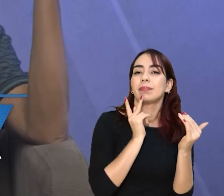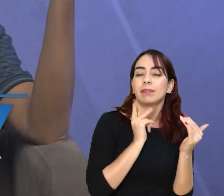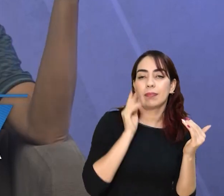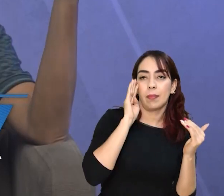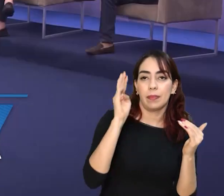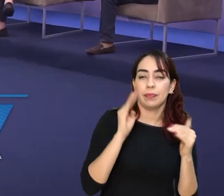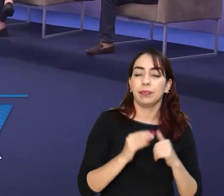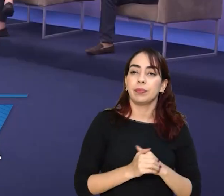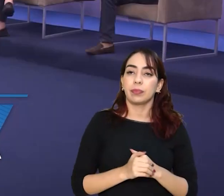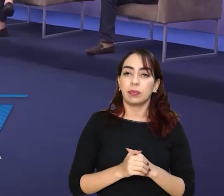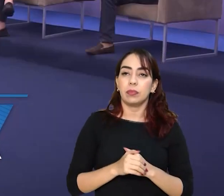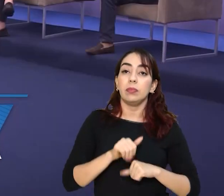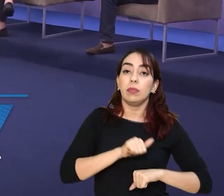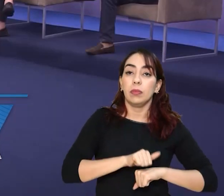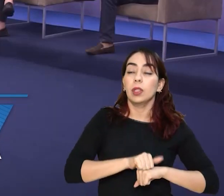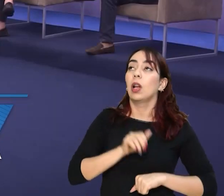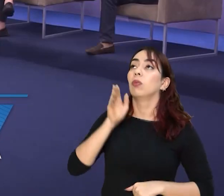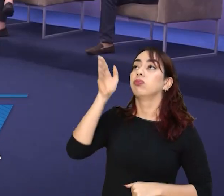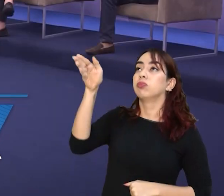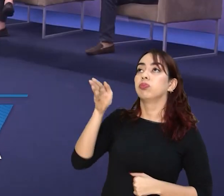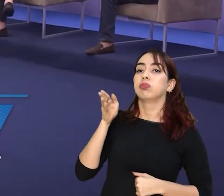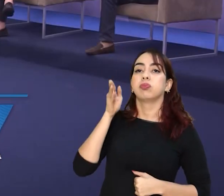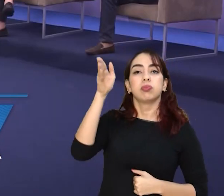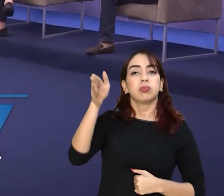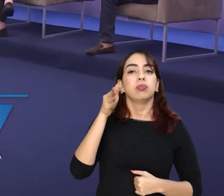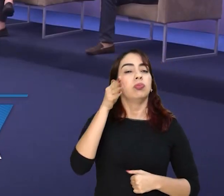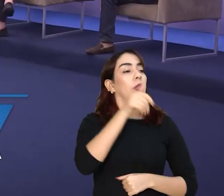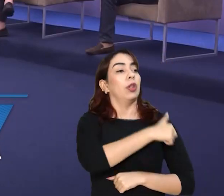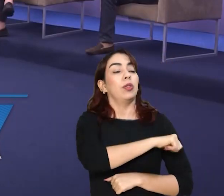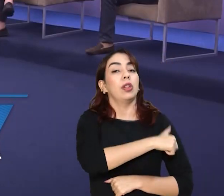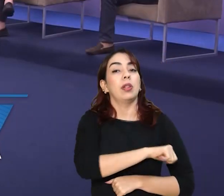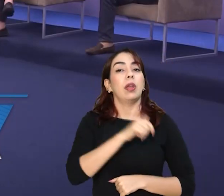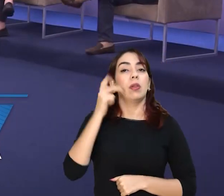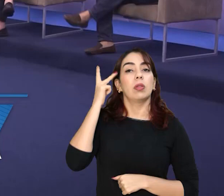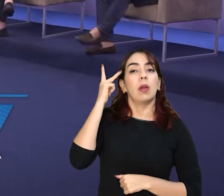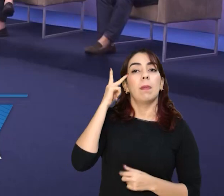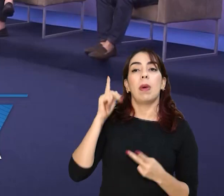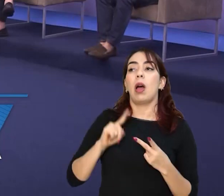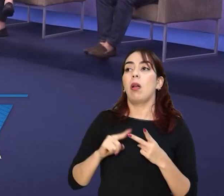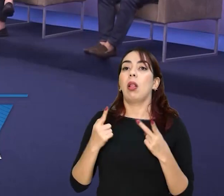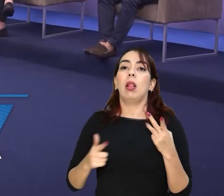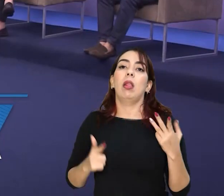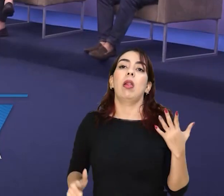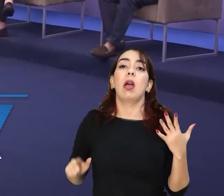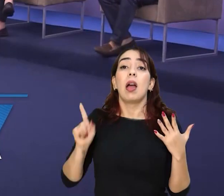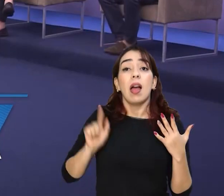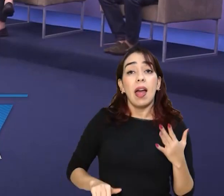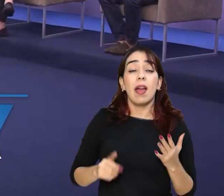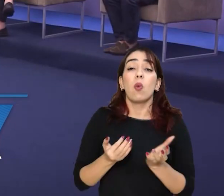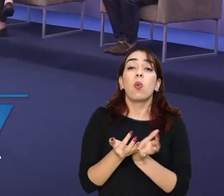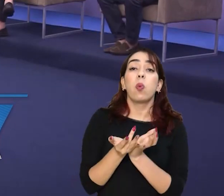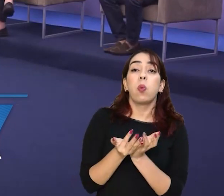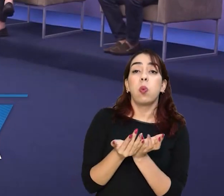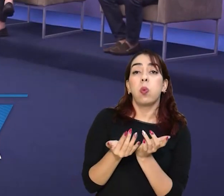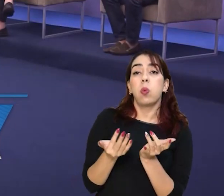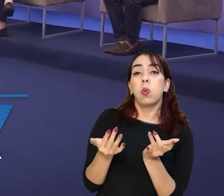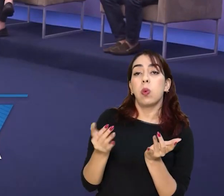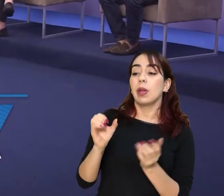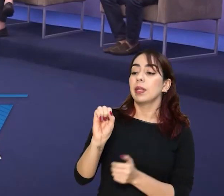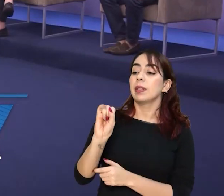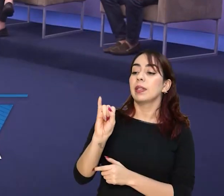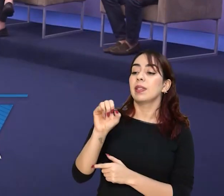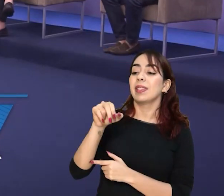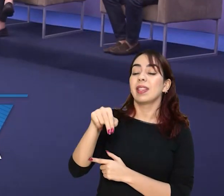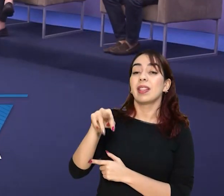hoje joga no Paraná, no Rio de Janeiro, São Paulo. Vai jogar agora com o argumento, o argumento do Ceará e do Fortaleza é que eles